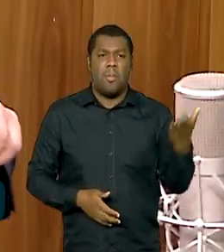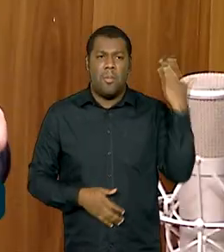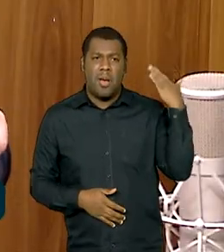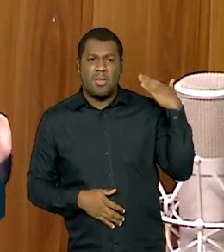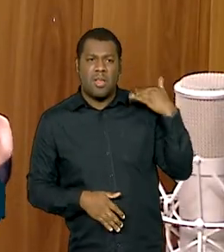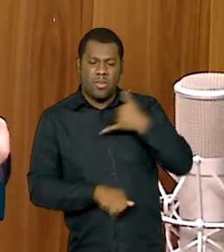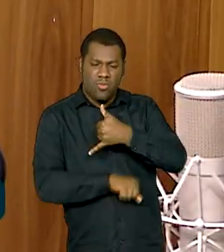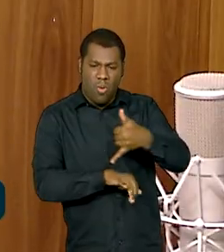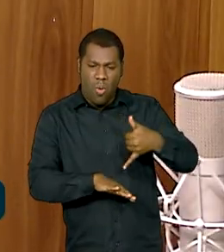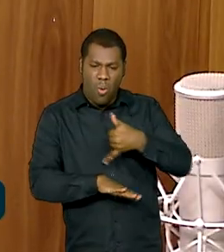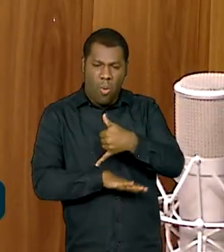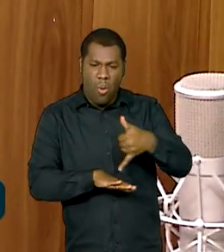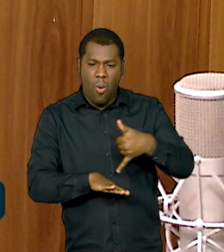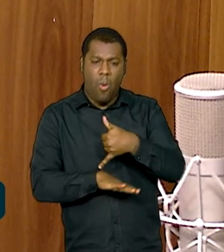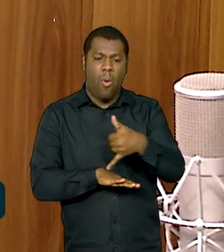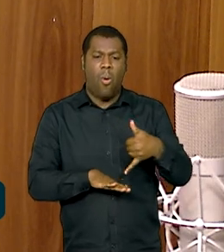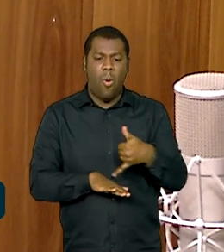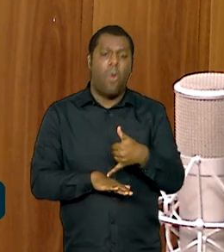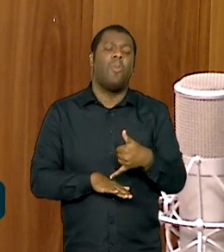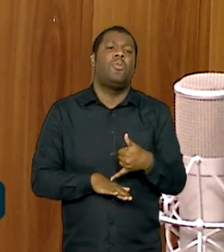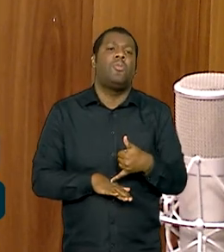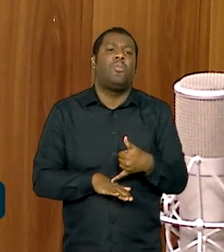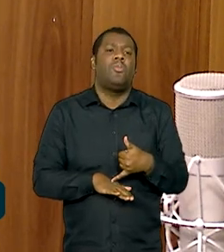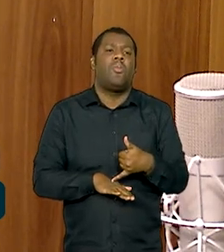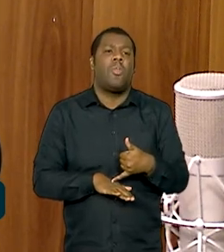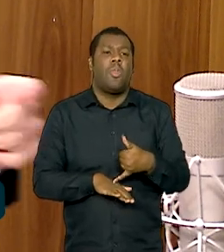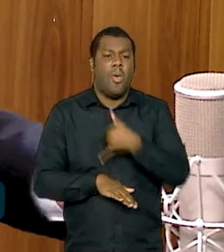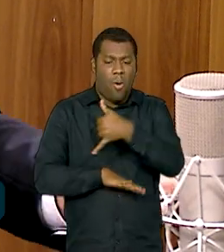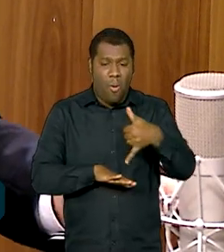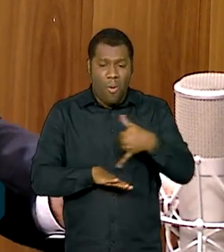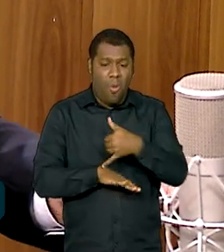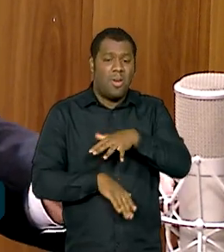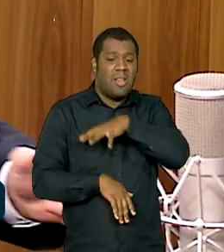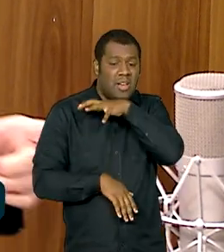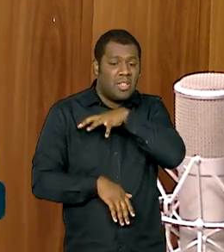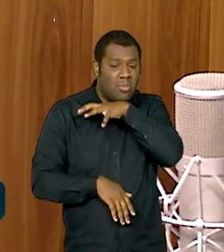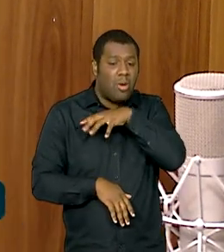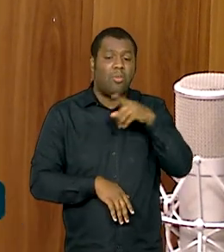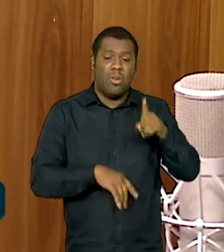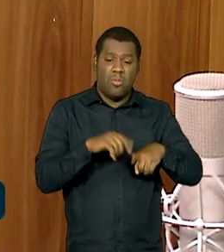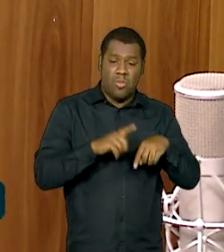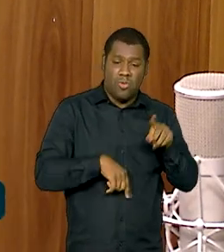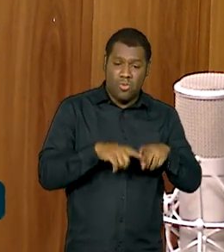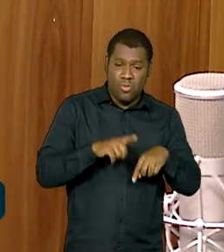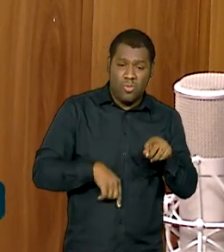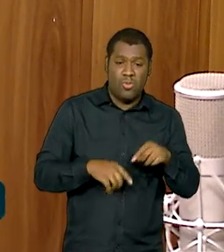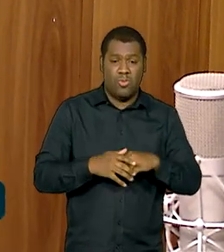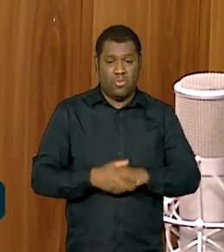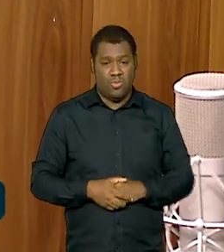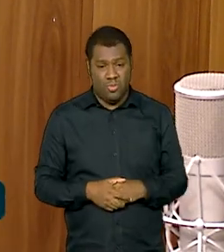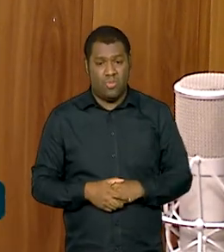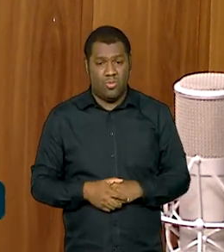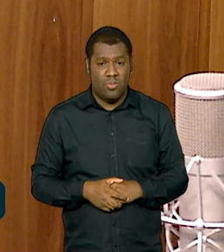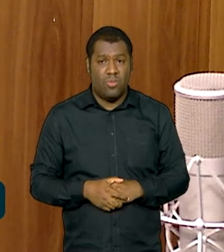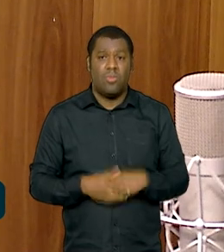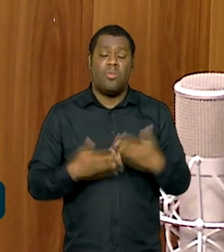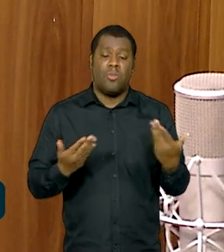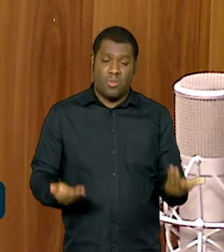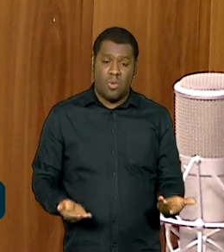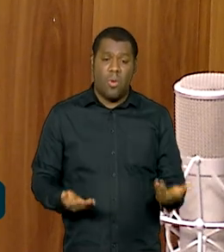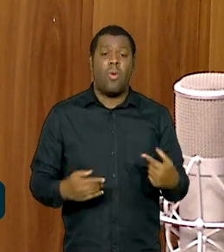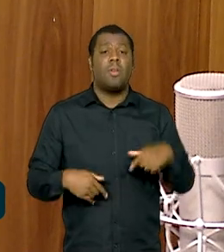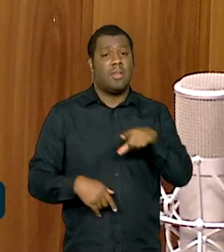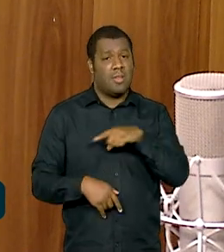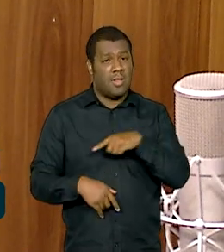essa parte do Óleo eh extraído era subproduto hoje é um coproduto altamente rentável então nós